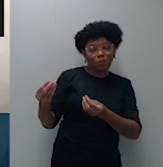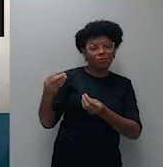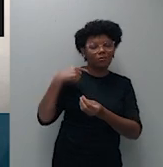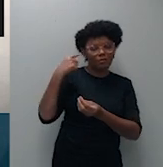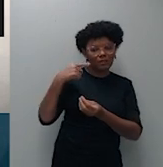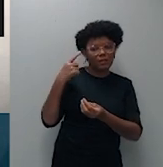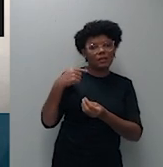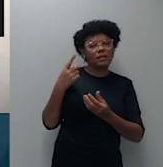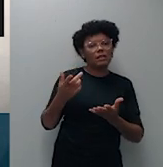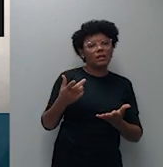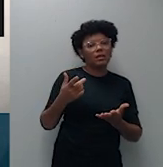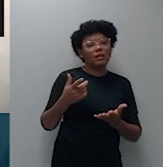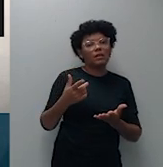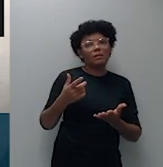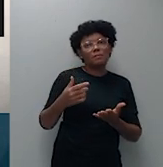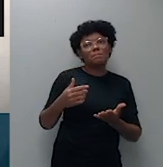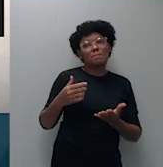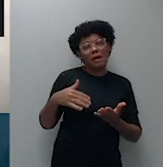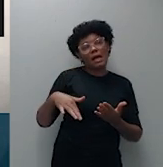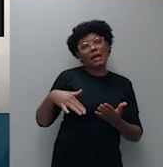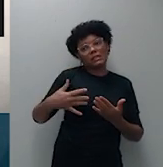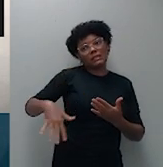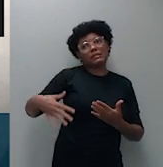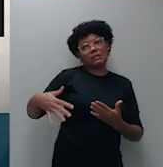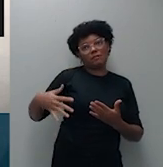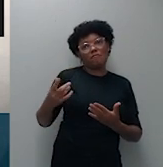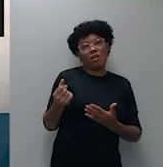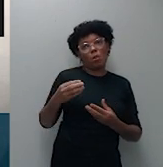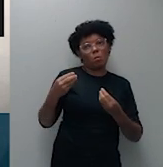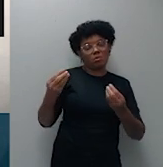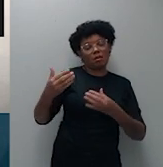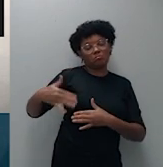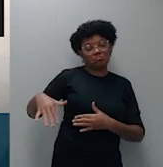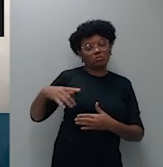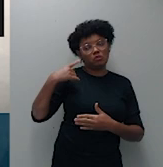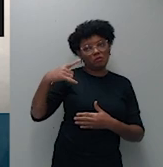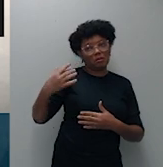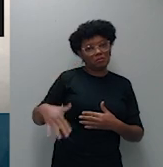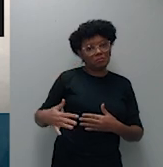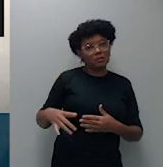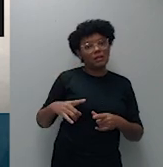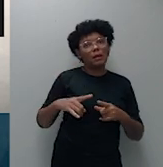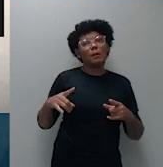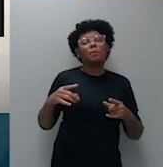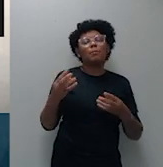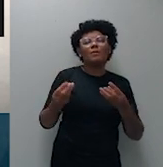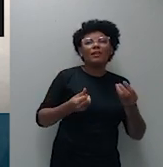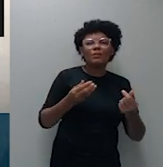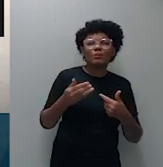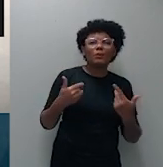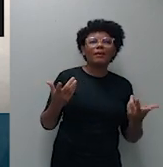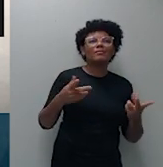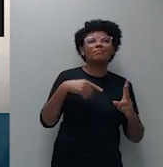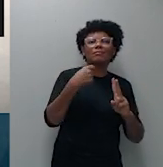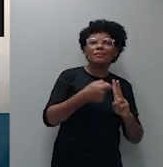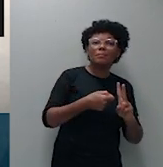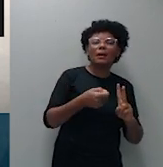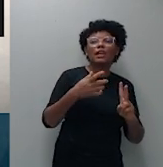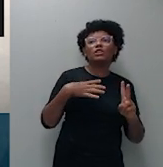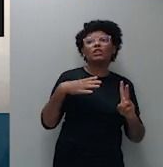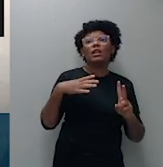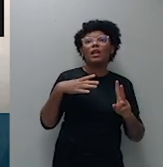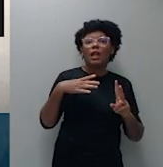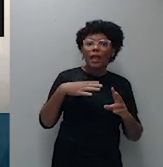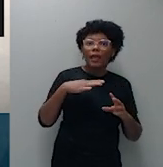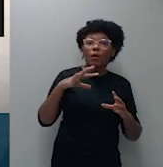deveríamos o presente caso não é um valor tão elevado da natureza das partes mas